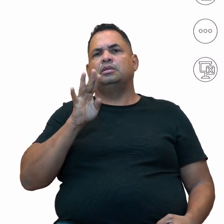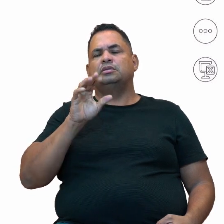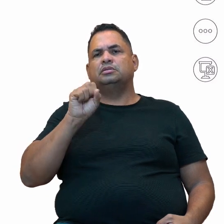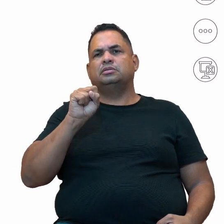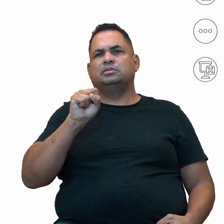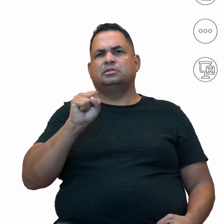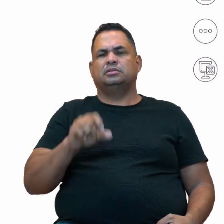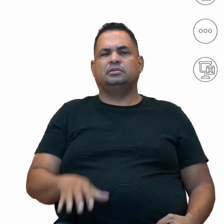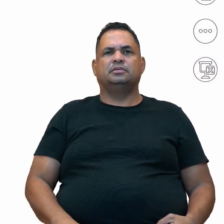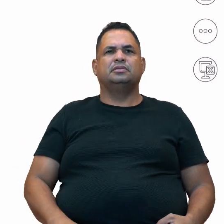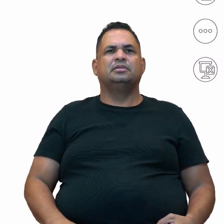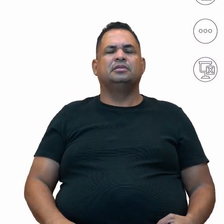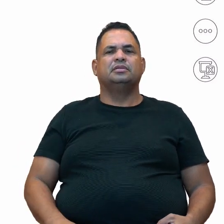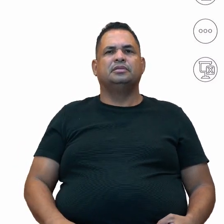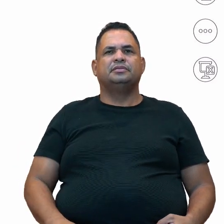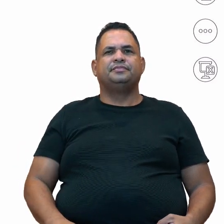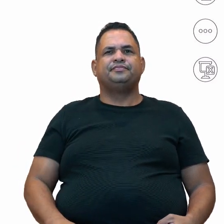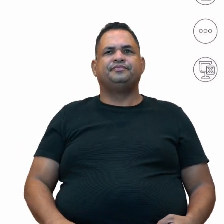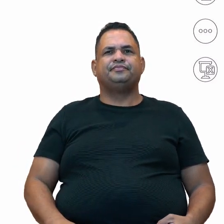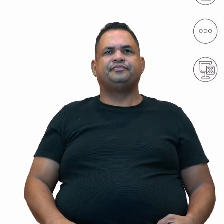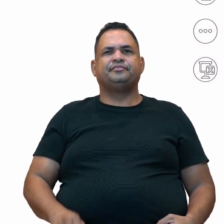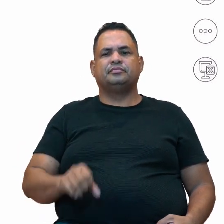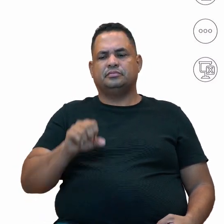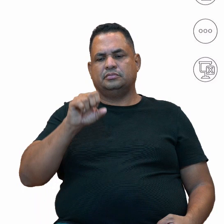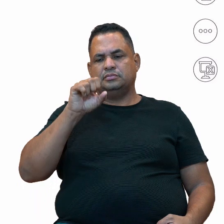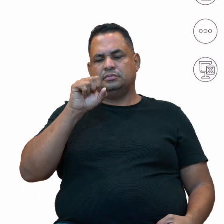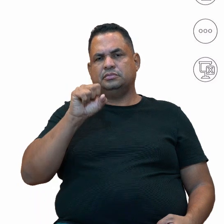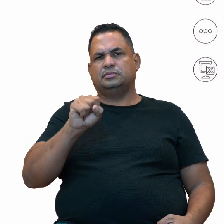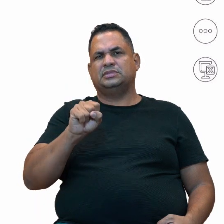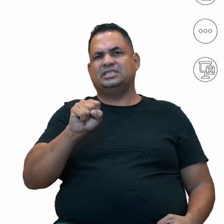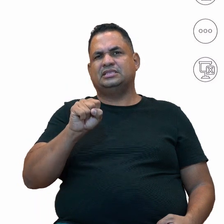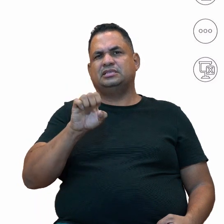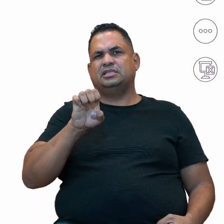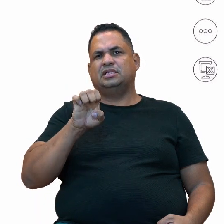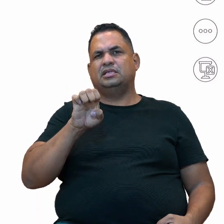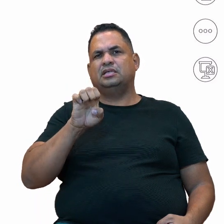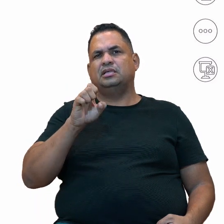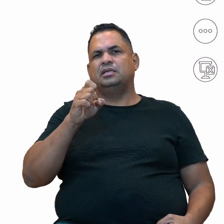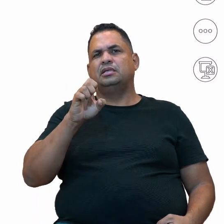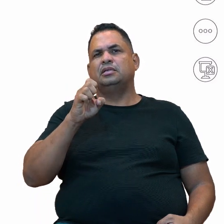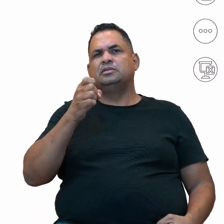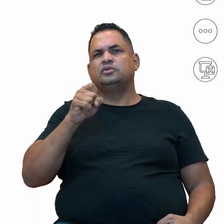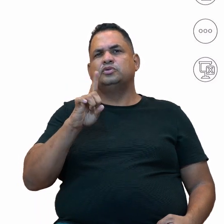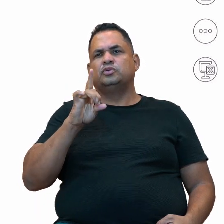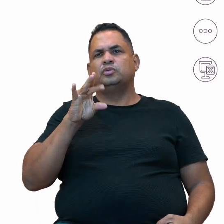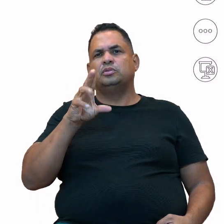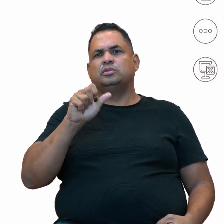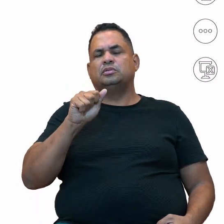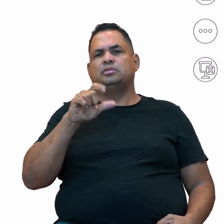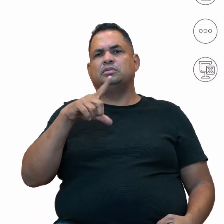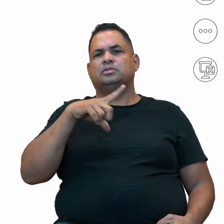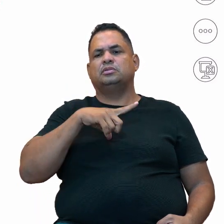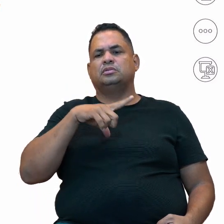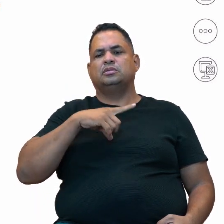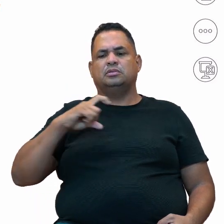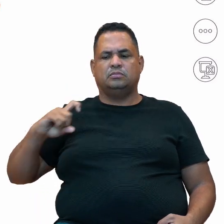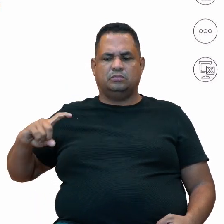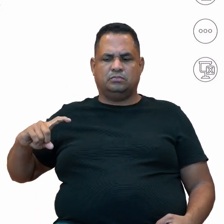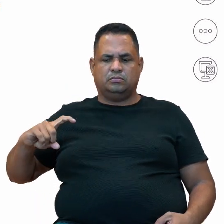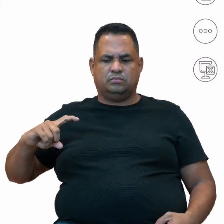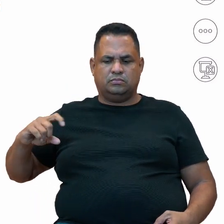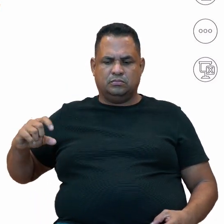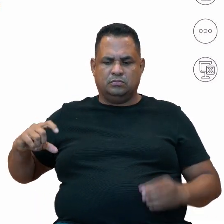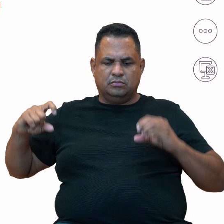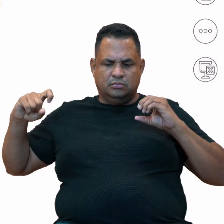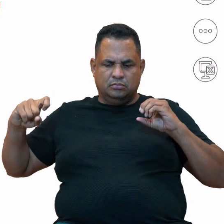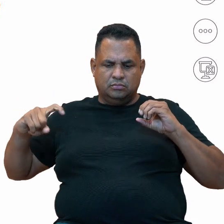Olha aí minha mão. E na reprodução sexuada, você vai ter os espermatozoides e os